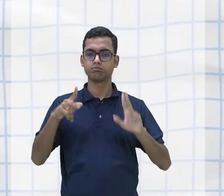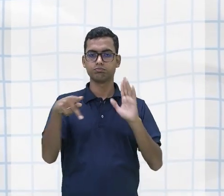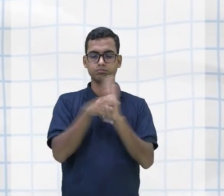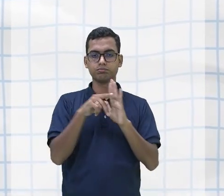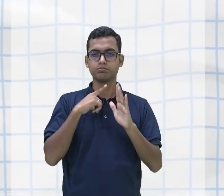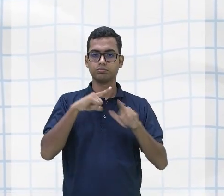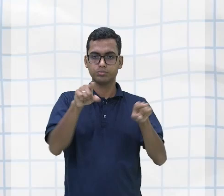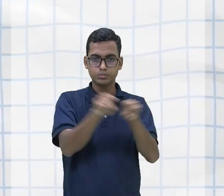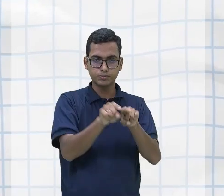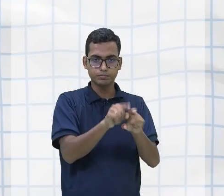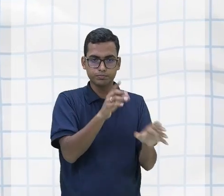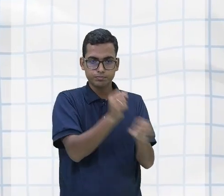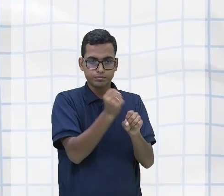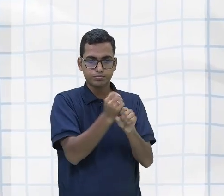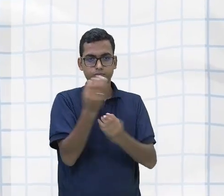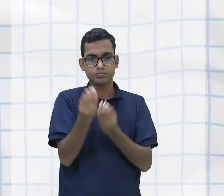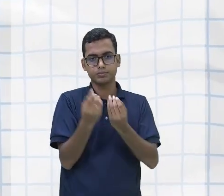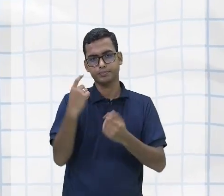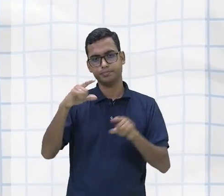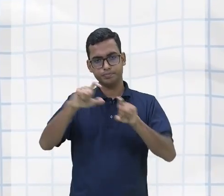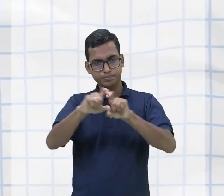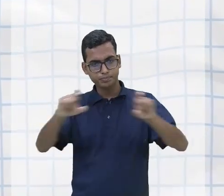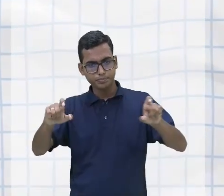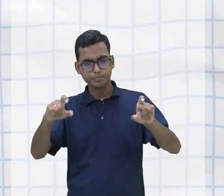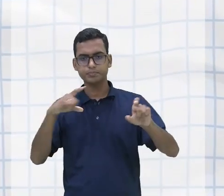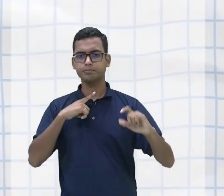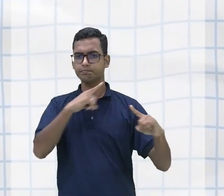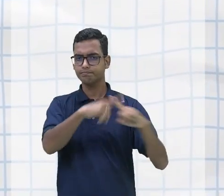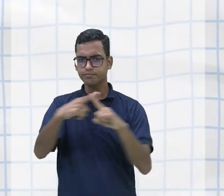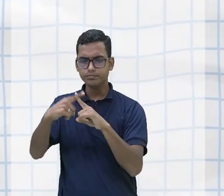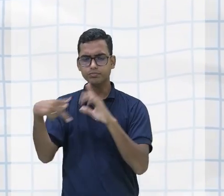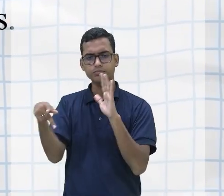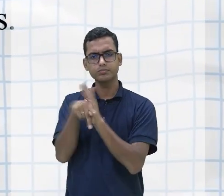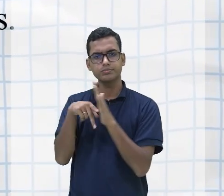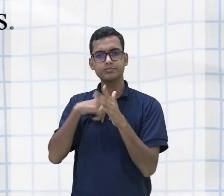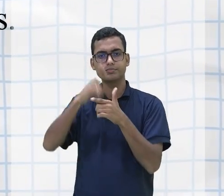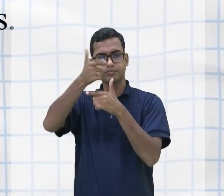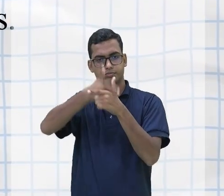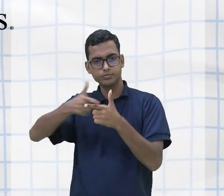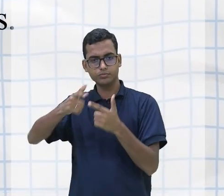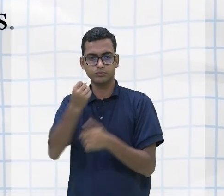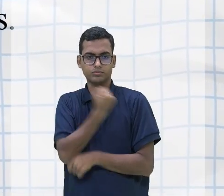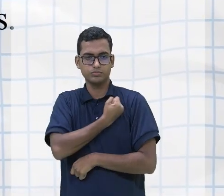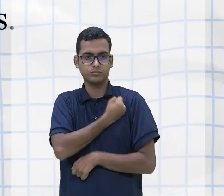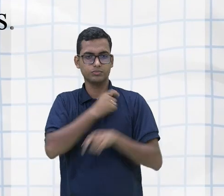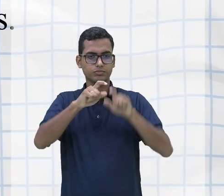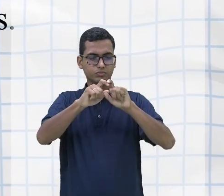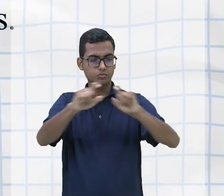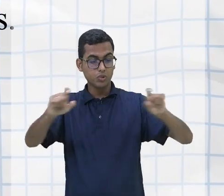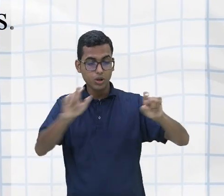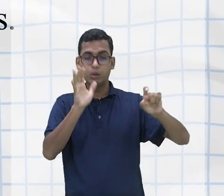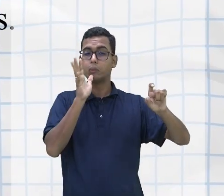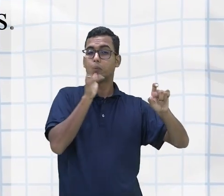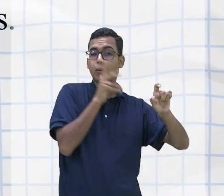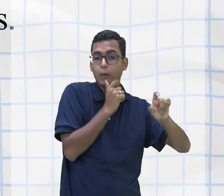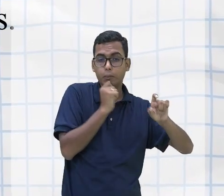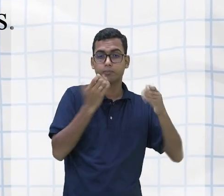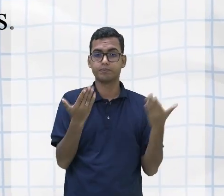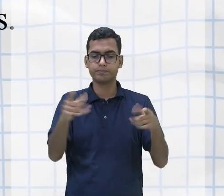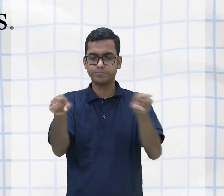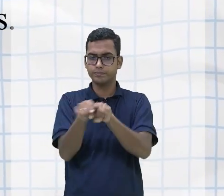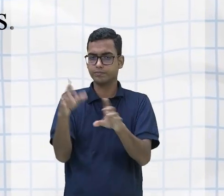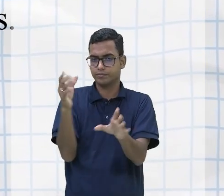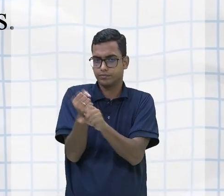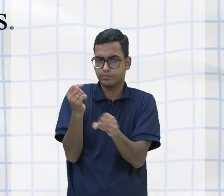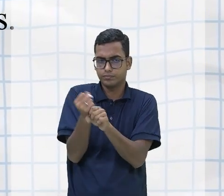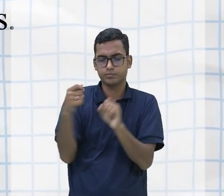cálculos que essas ideias exigiam. Fazer multiplicações e divisões com números grandes demandava tempo e, sobretudo, para calcular